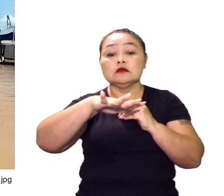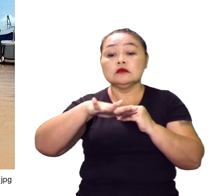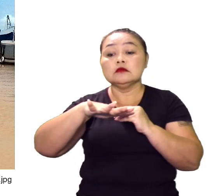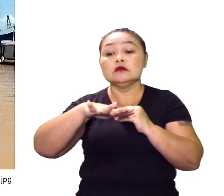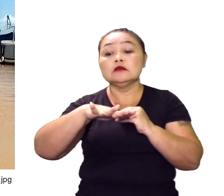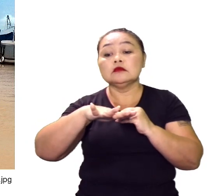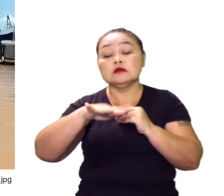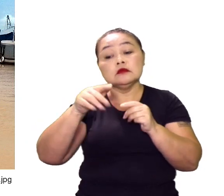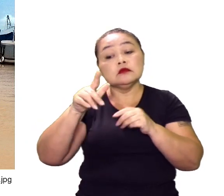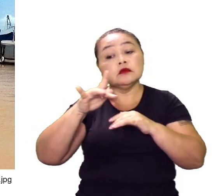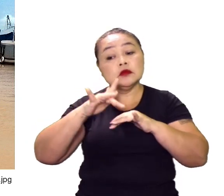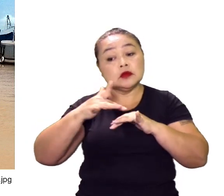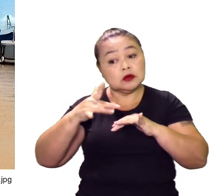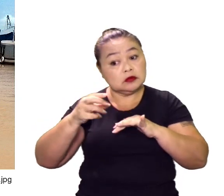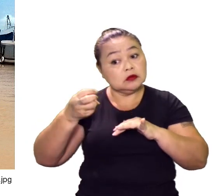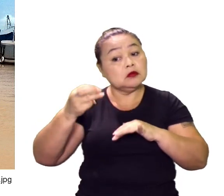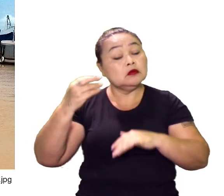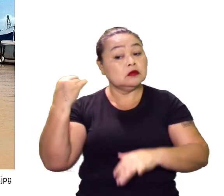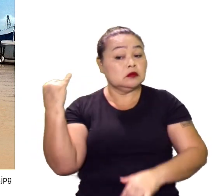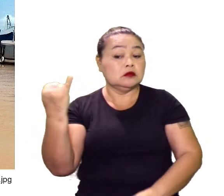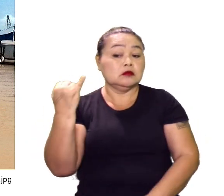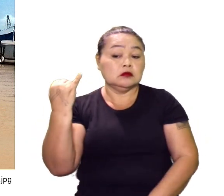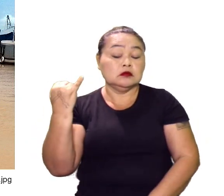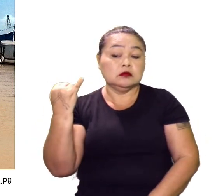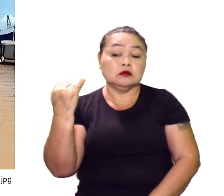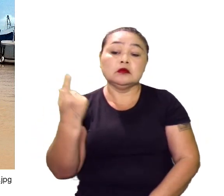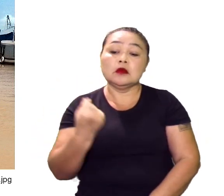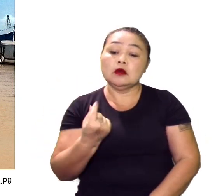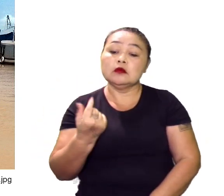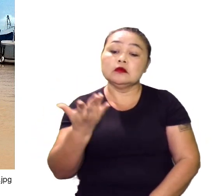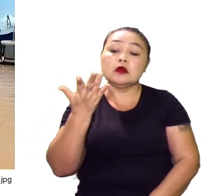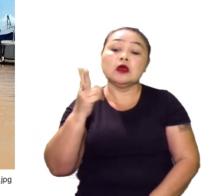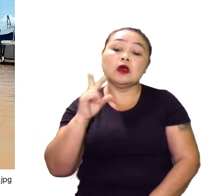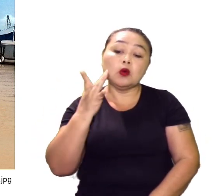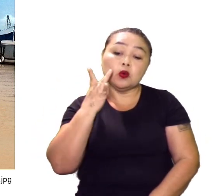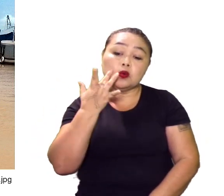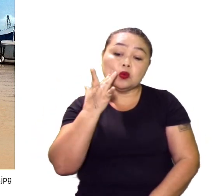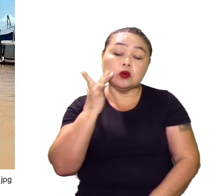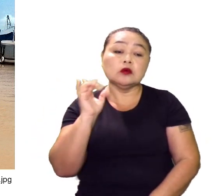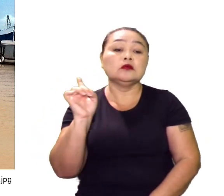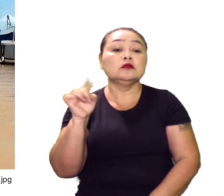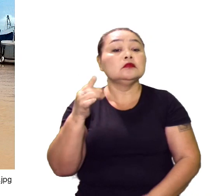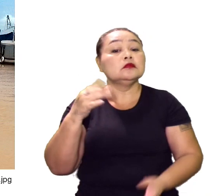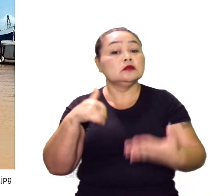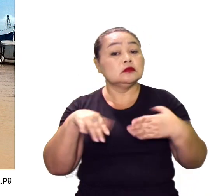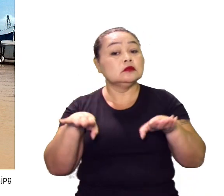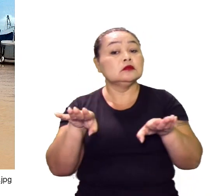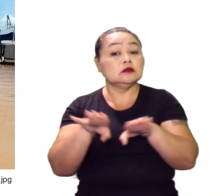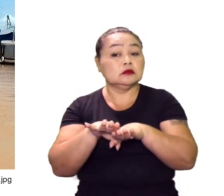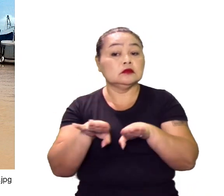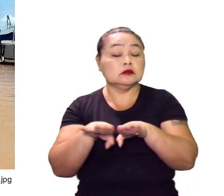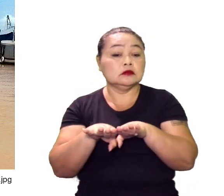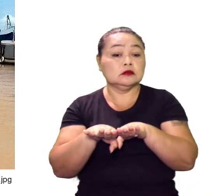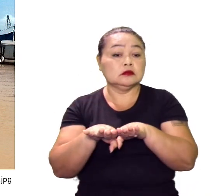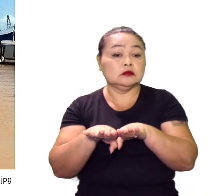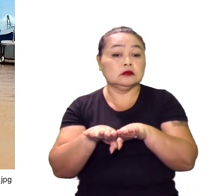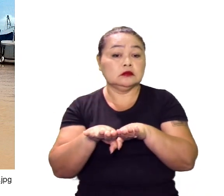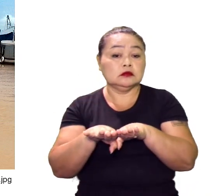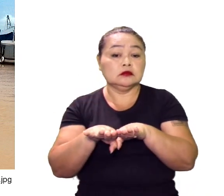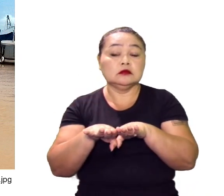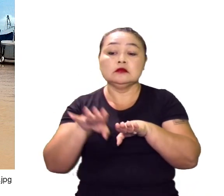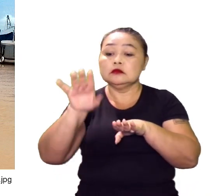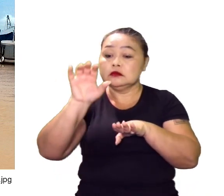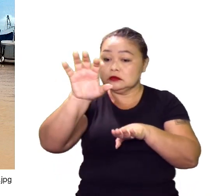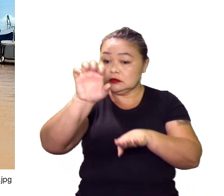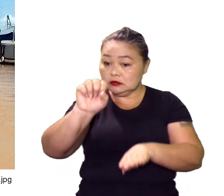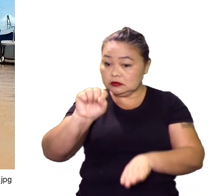jazidas de um minério muito importante, de alto valor, que é o ouro. Assim também como no centro-sul